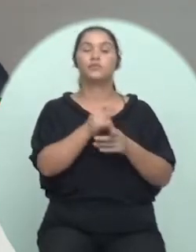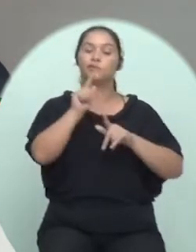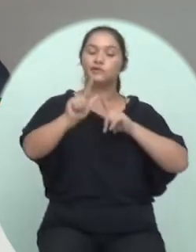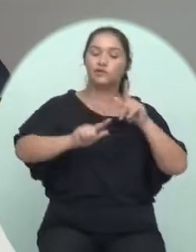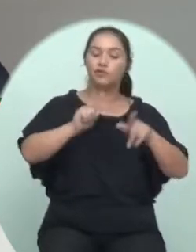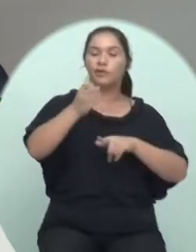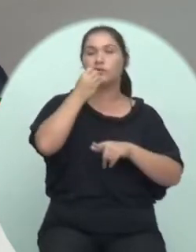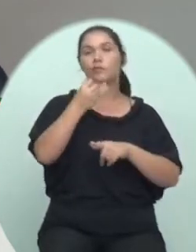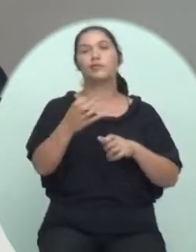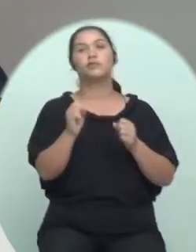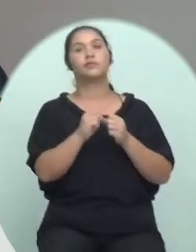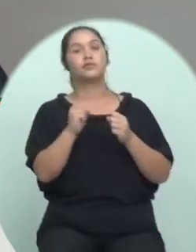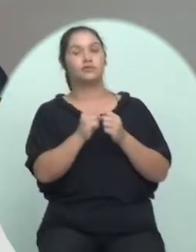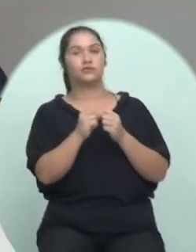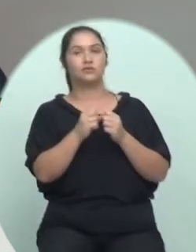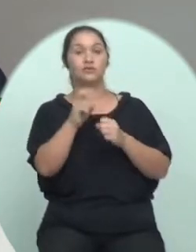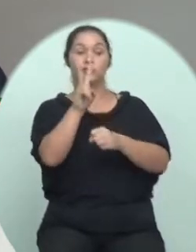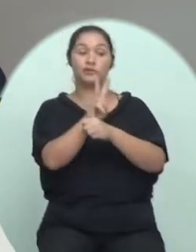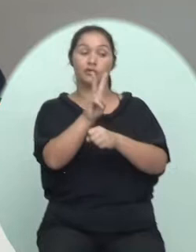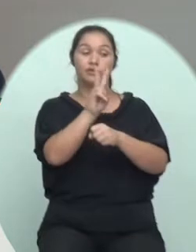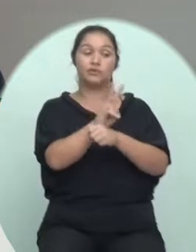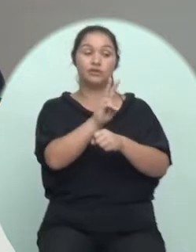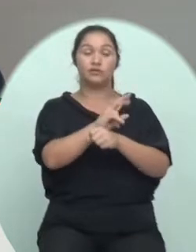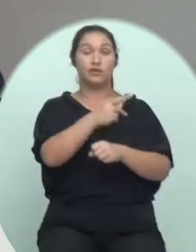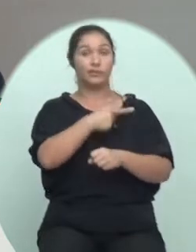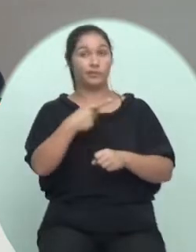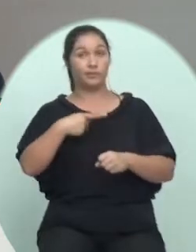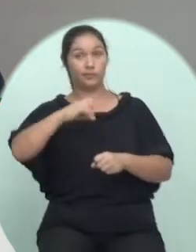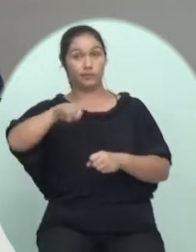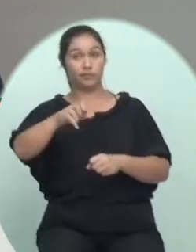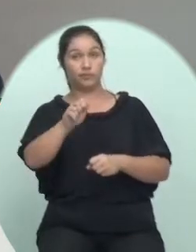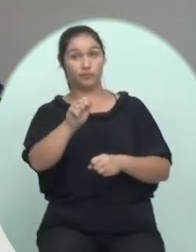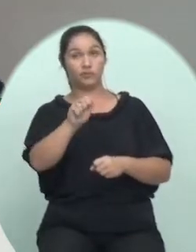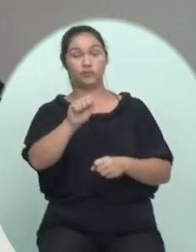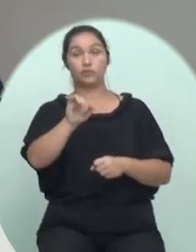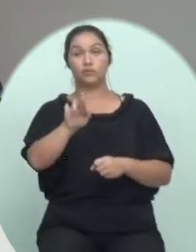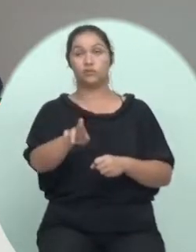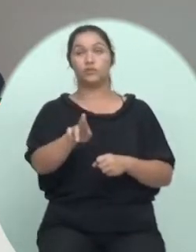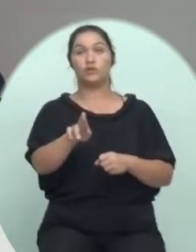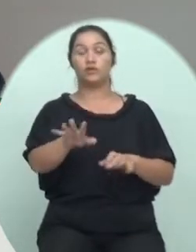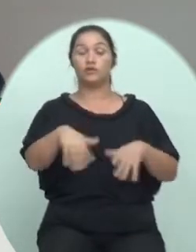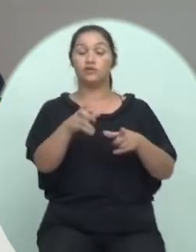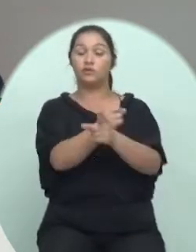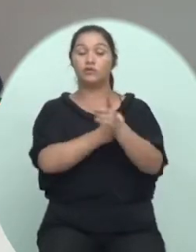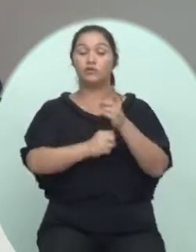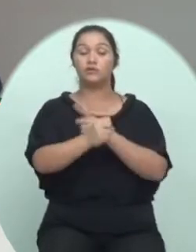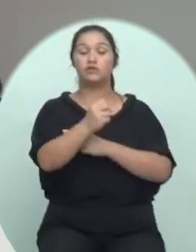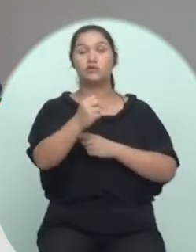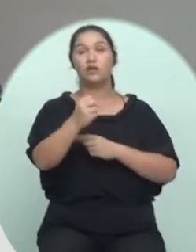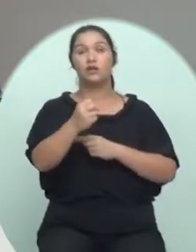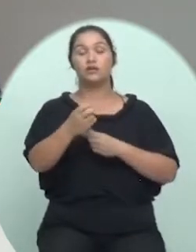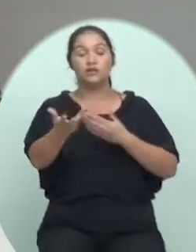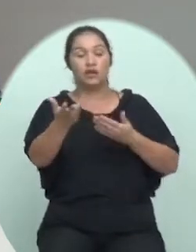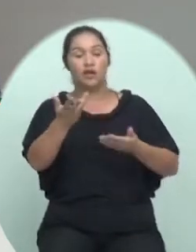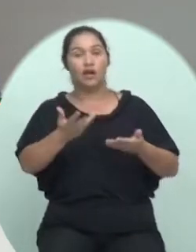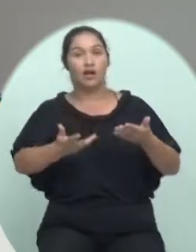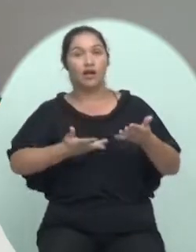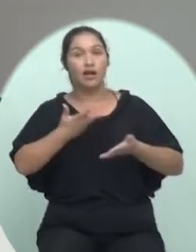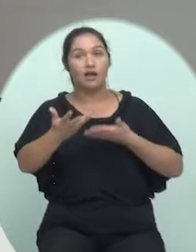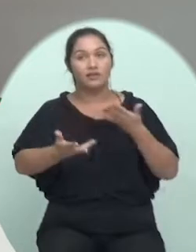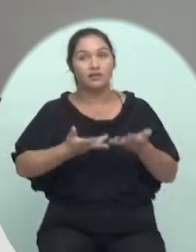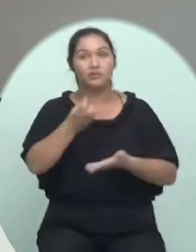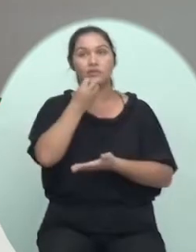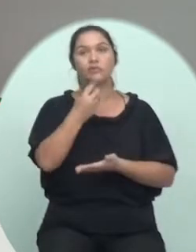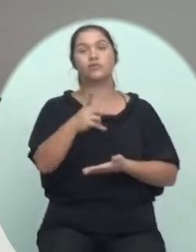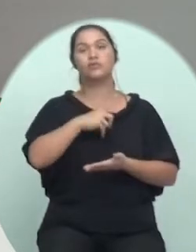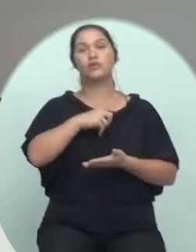né, de fiscalização, Pastor Jair, para que a nossa população seja bem atendida. E é isso aí mesmo, vereador Potelec. Quando tem algum problema da saúde, tem que